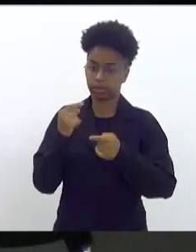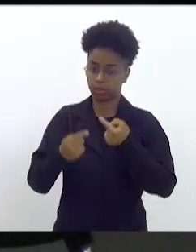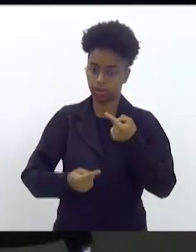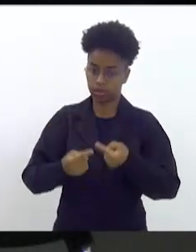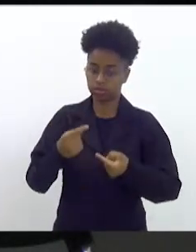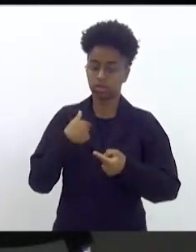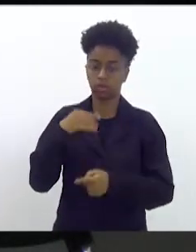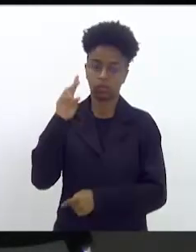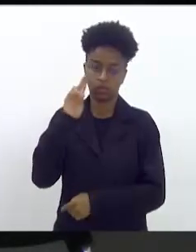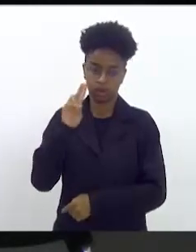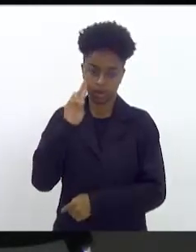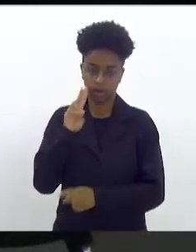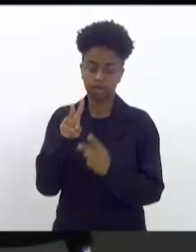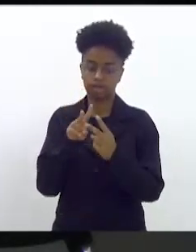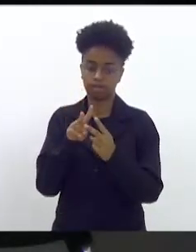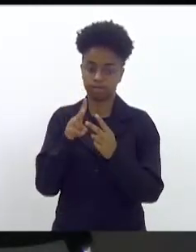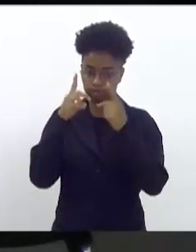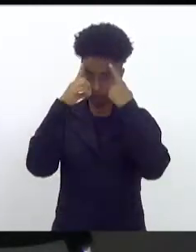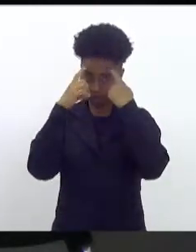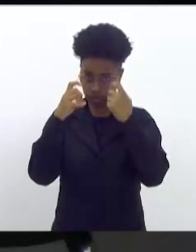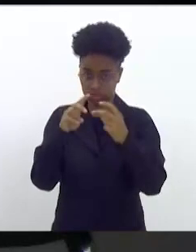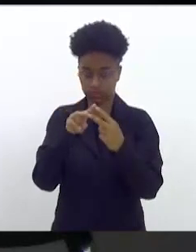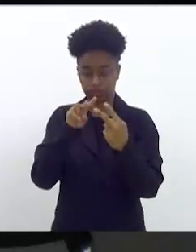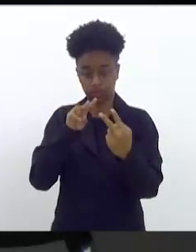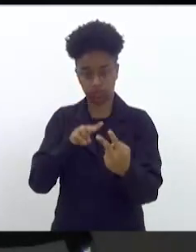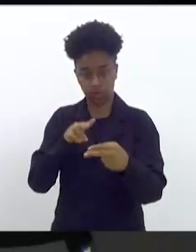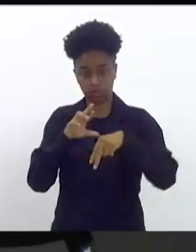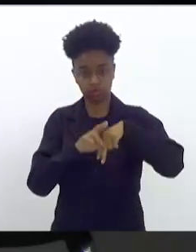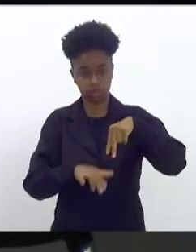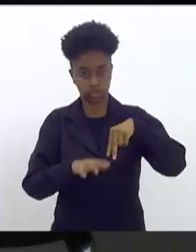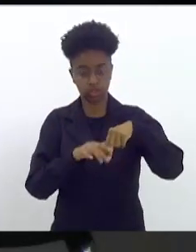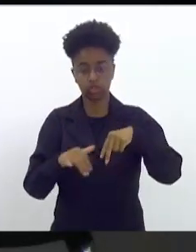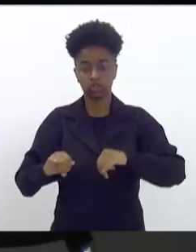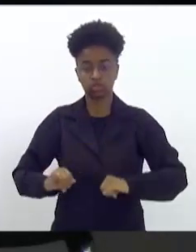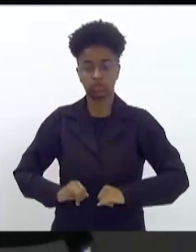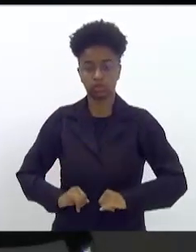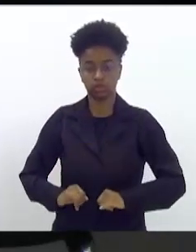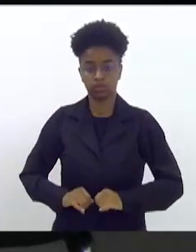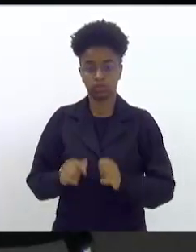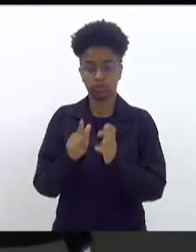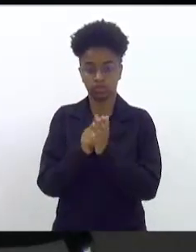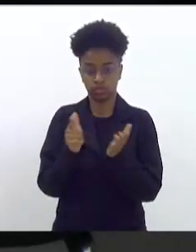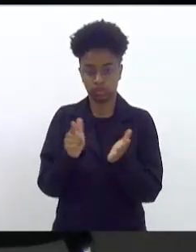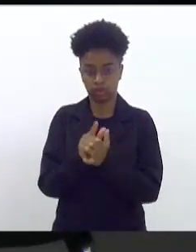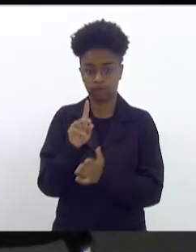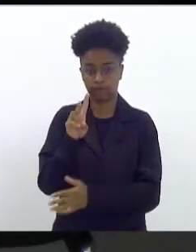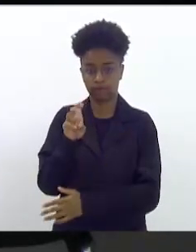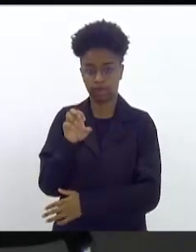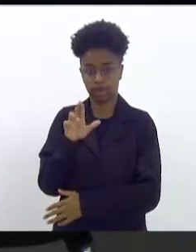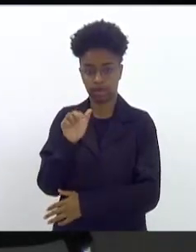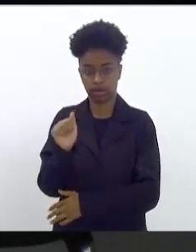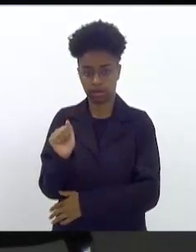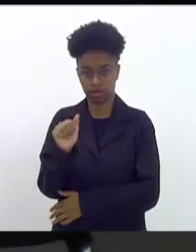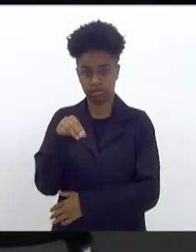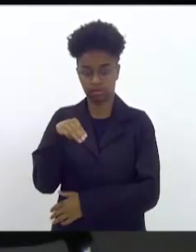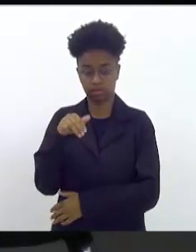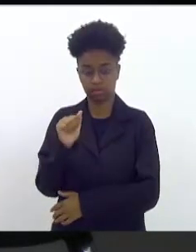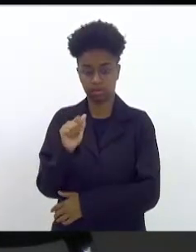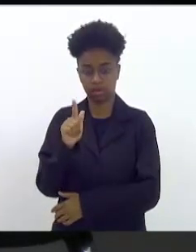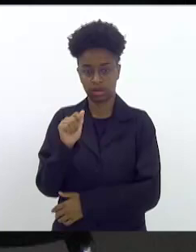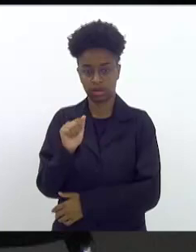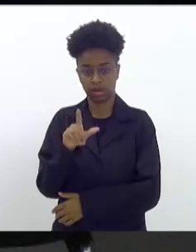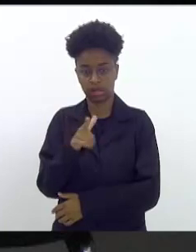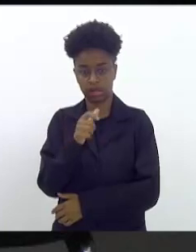da violência virtual de gênero que sofreu a jornalista Vera Magalhães e